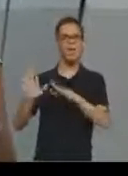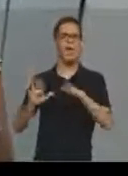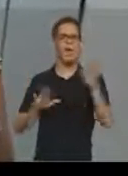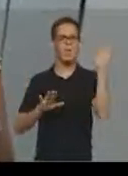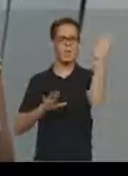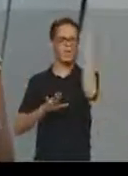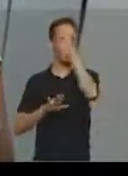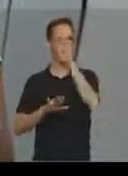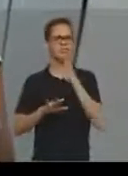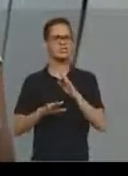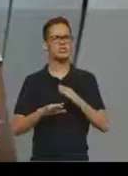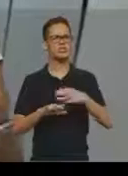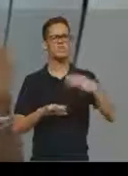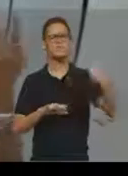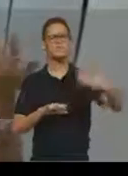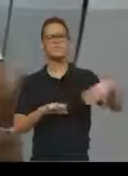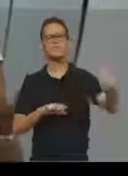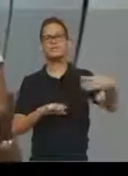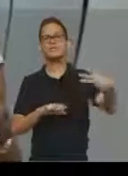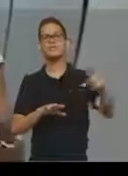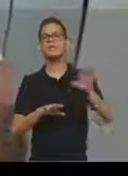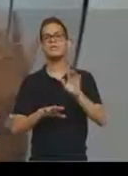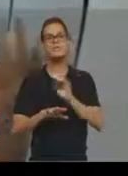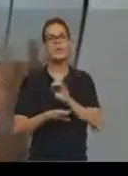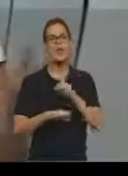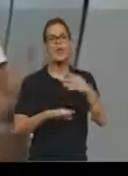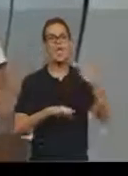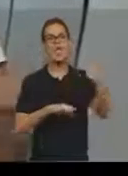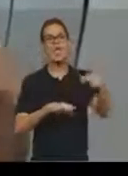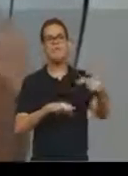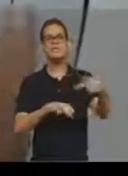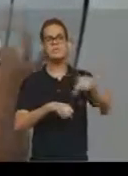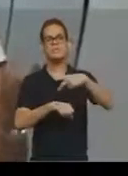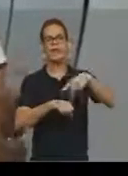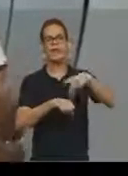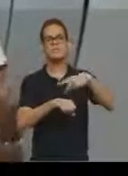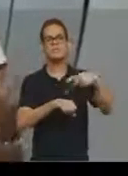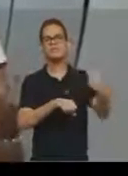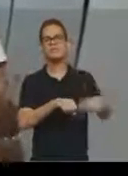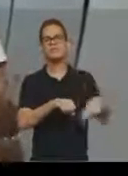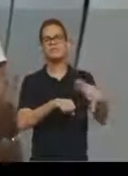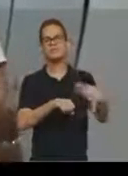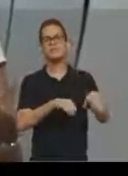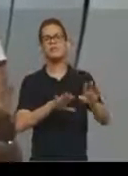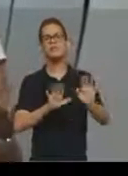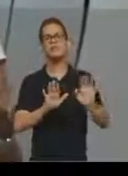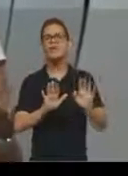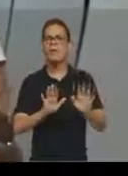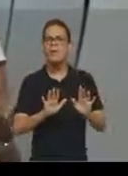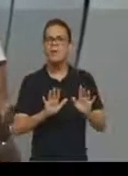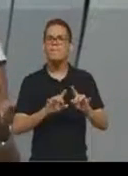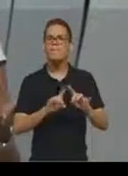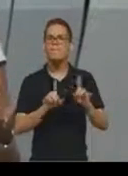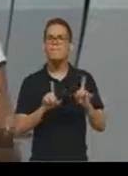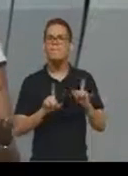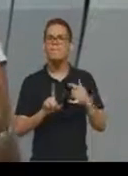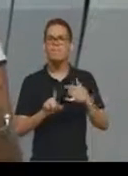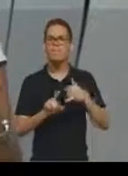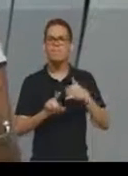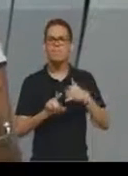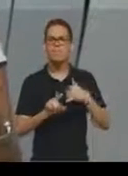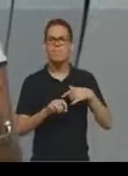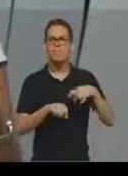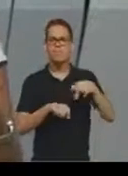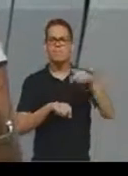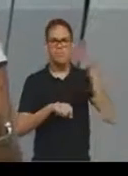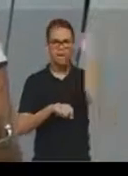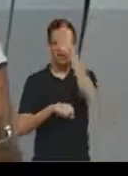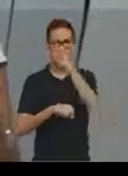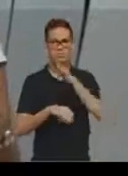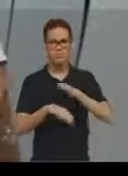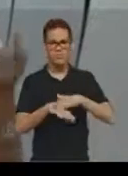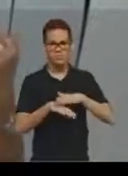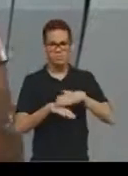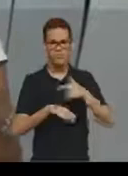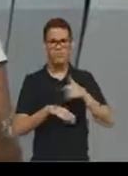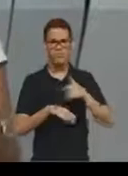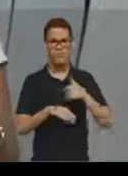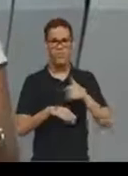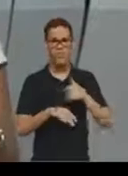como na terceira pessoa, esse Brasil, esse país, esse governante, e a gente esquece de perceber que o Brasil somos nós,